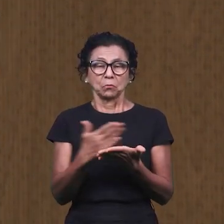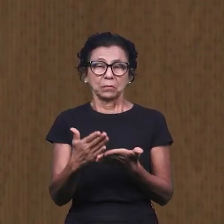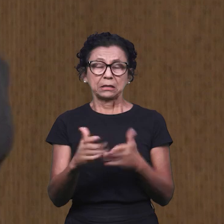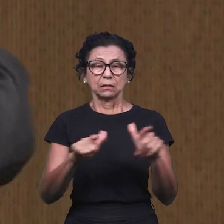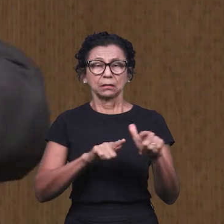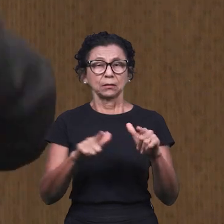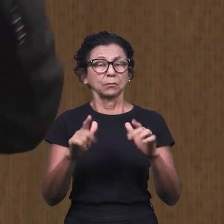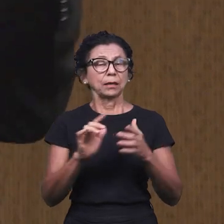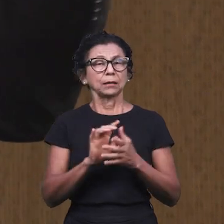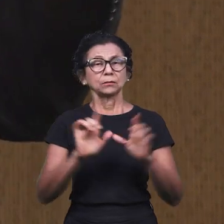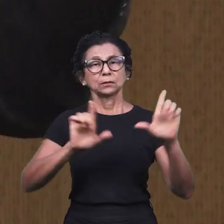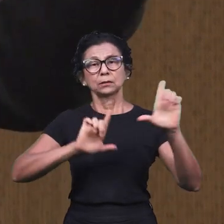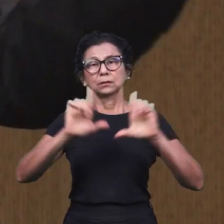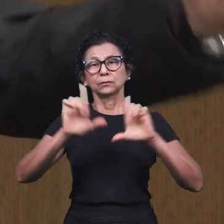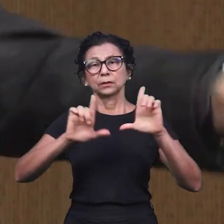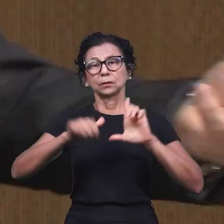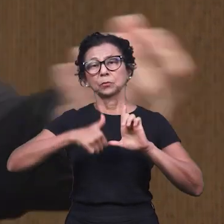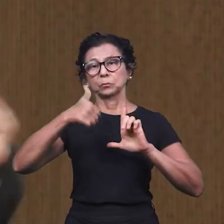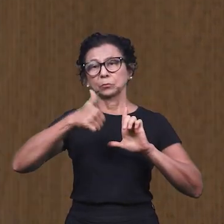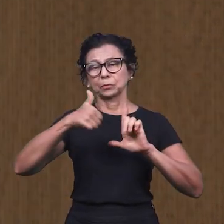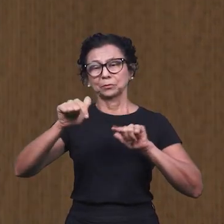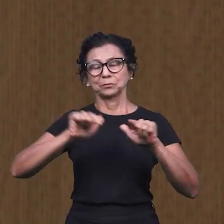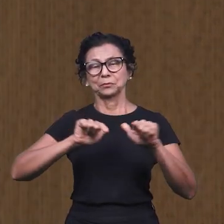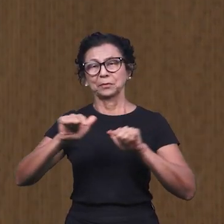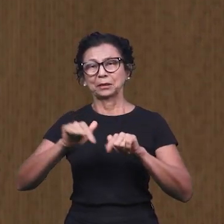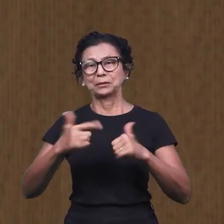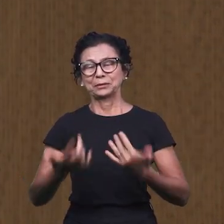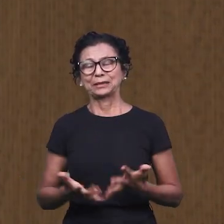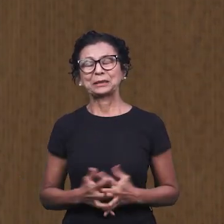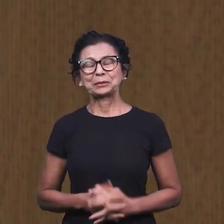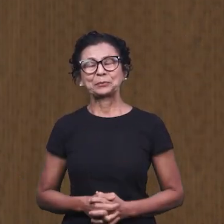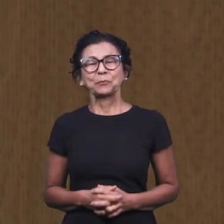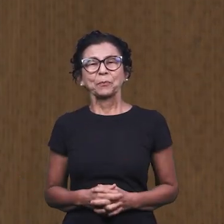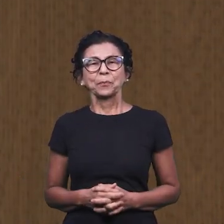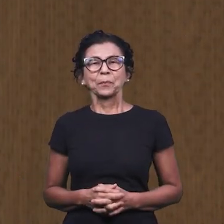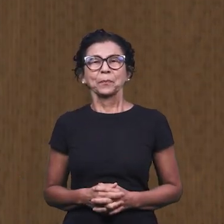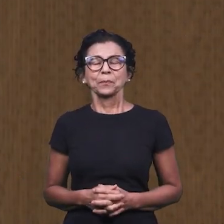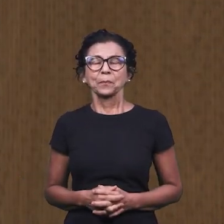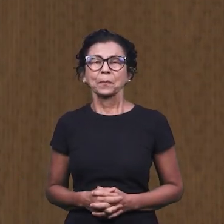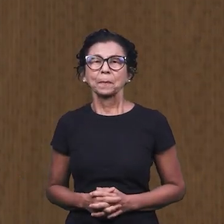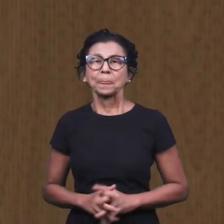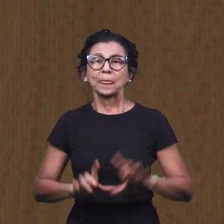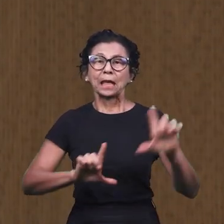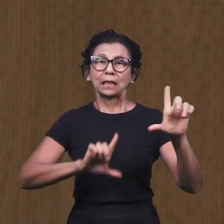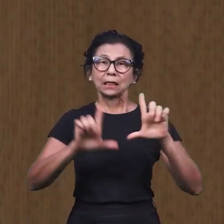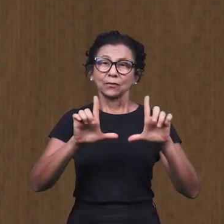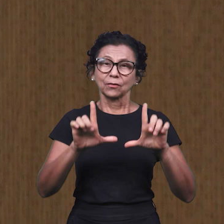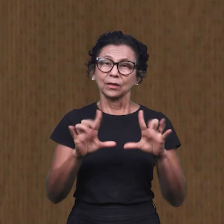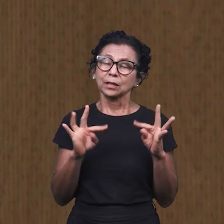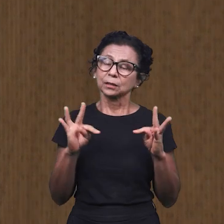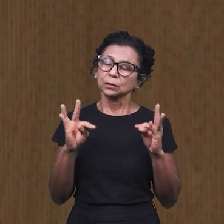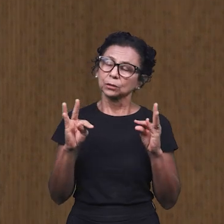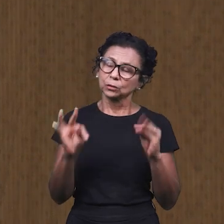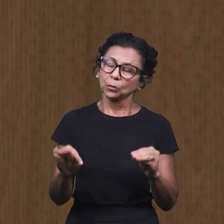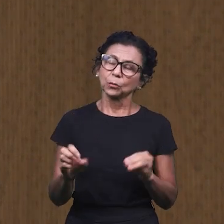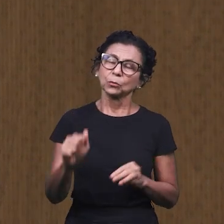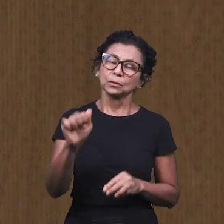opera a câmera, opera a mesa de áudio, então são os operadores, né? Assim, e até para